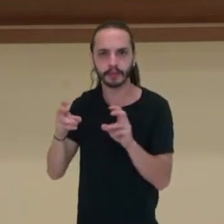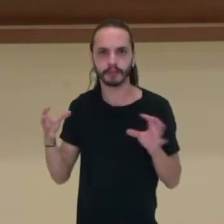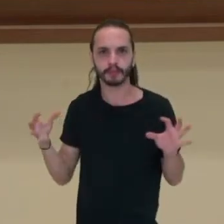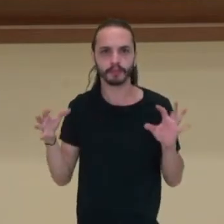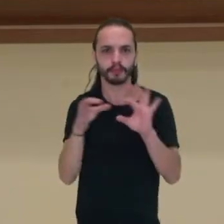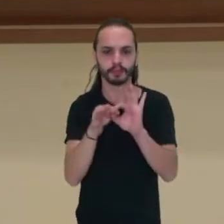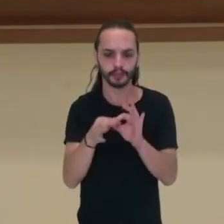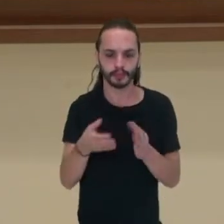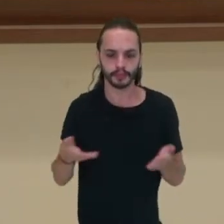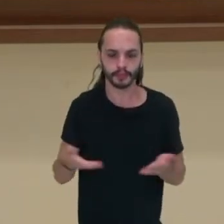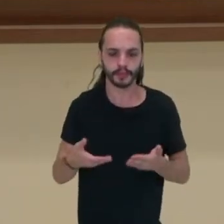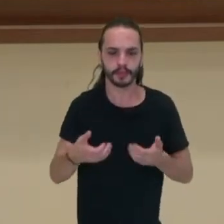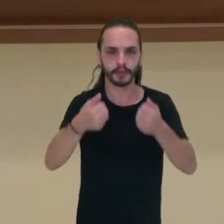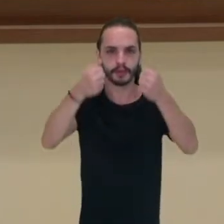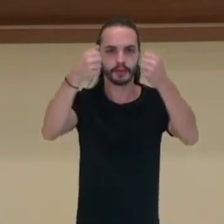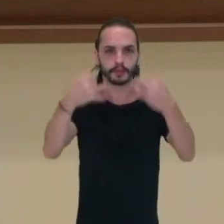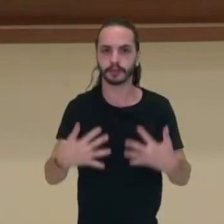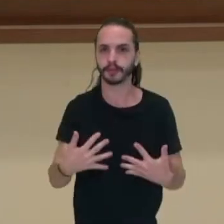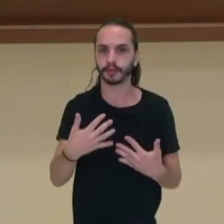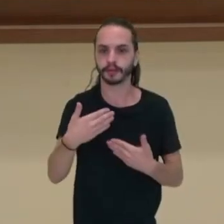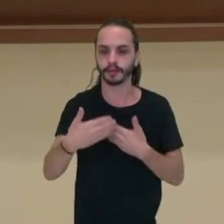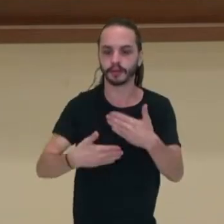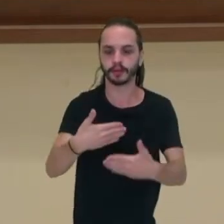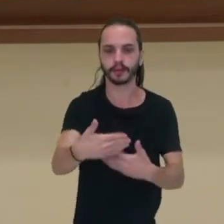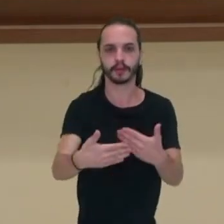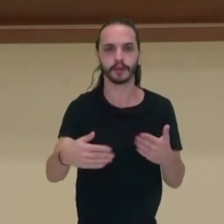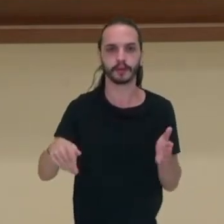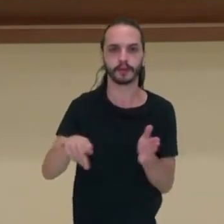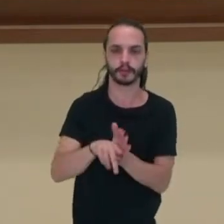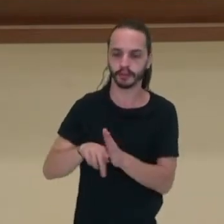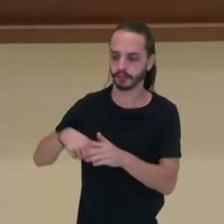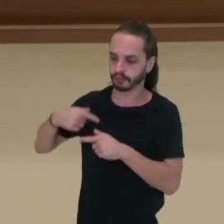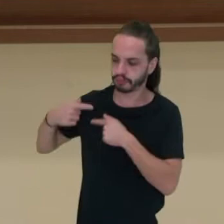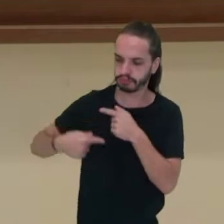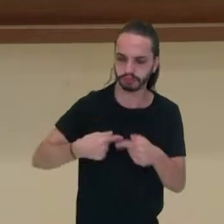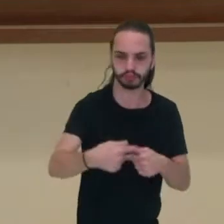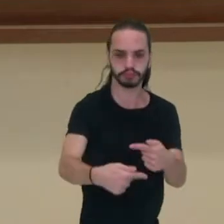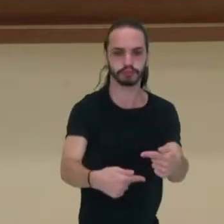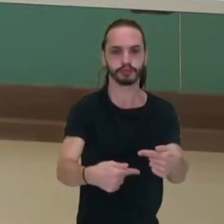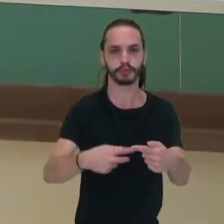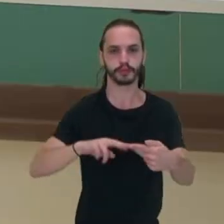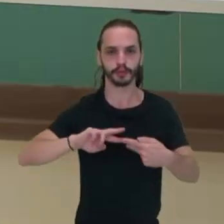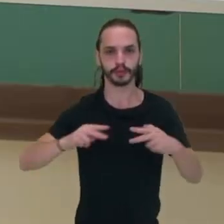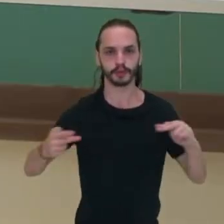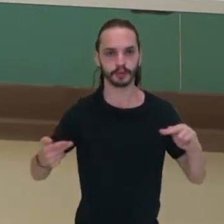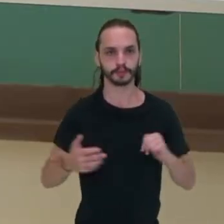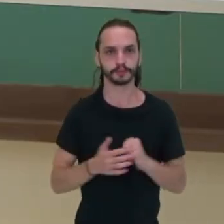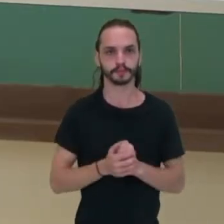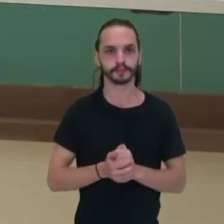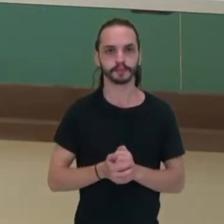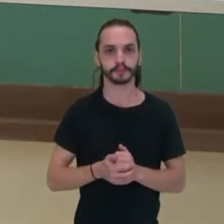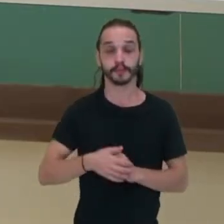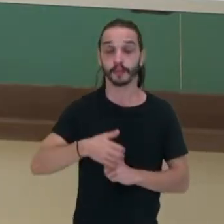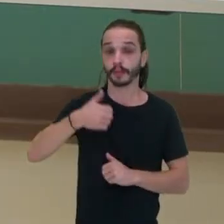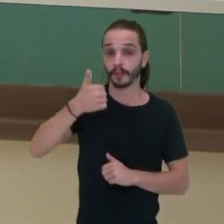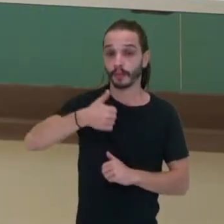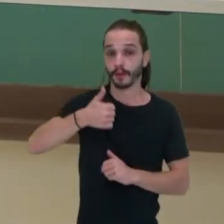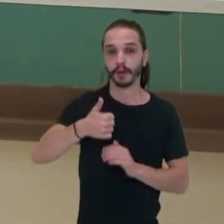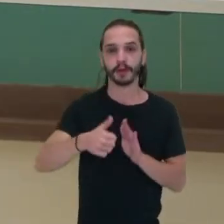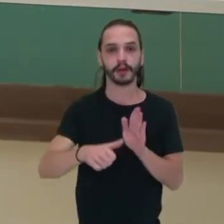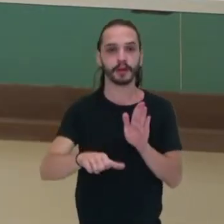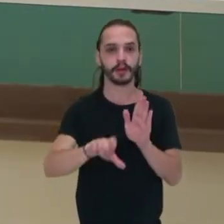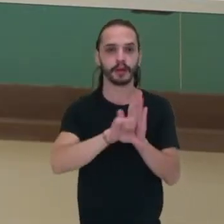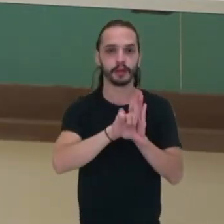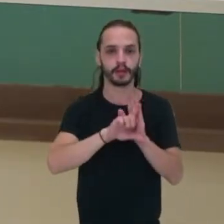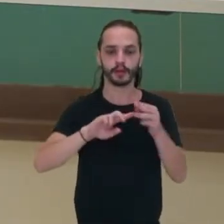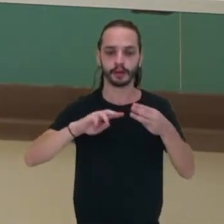ali? Explicando todos os mecanismos da hereditariedade. Então vamos lá para a primeira lei de Mendel, né? Lembrando que